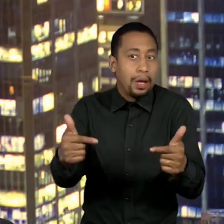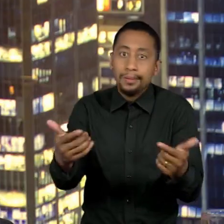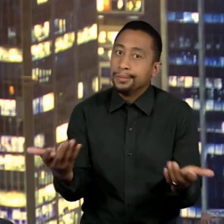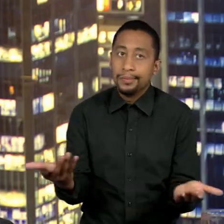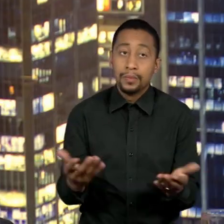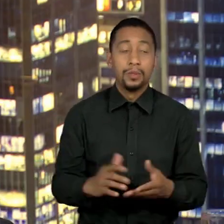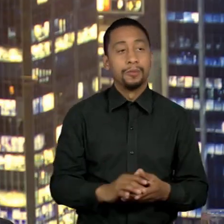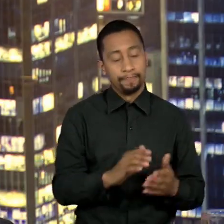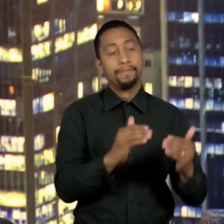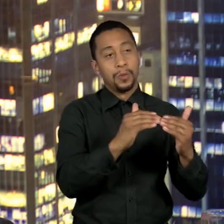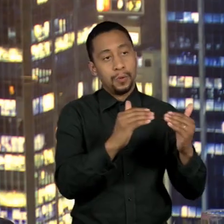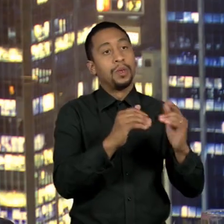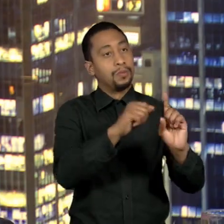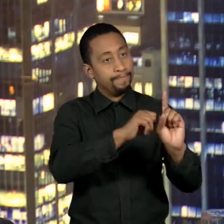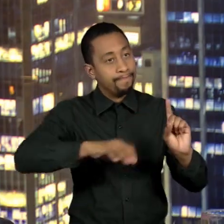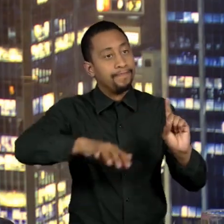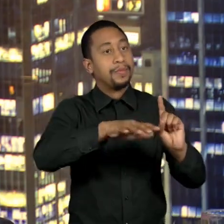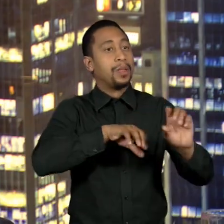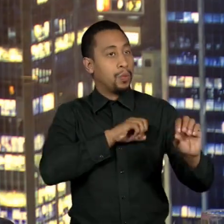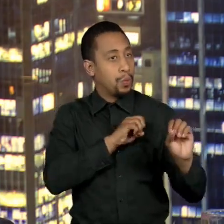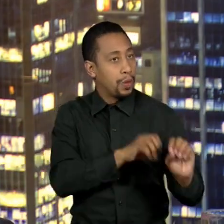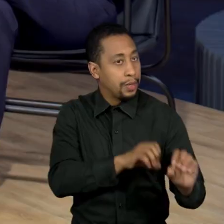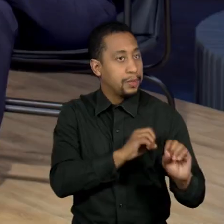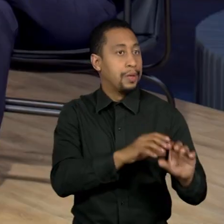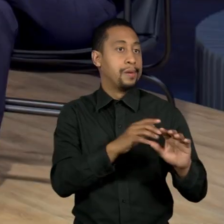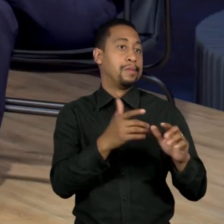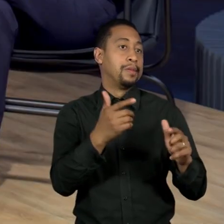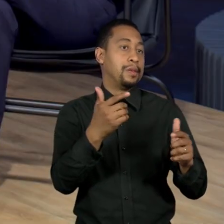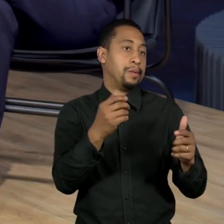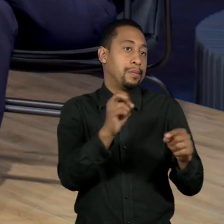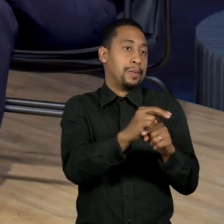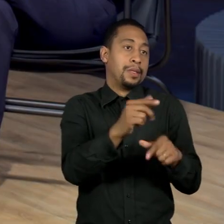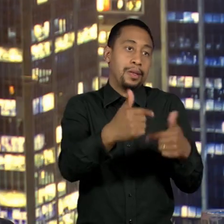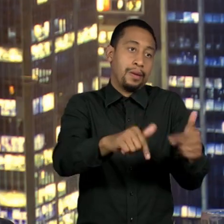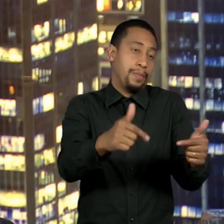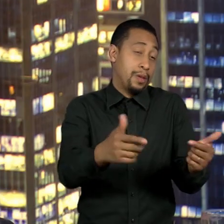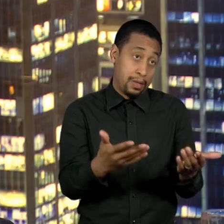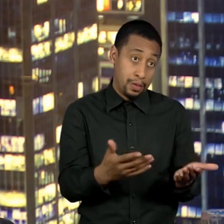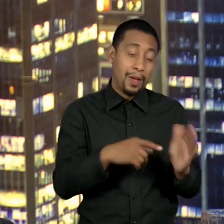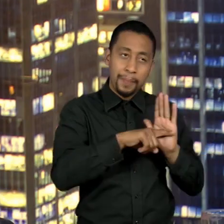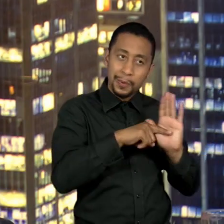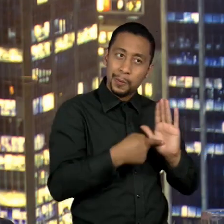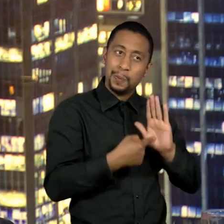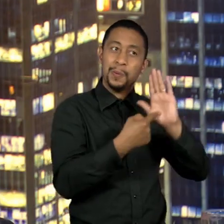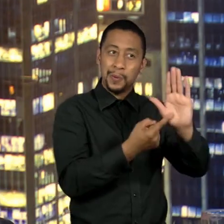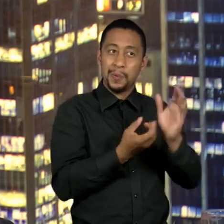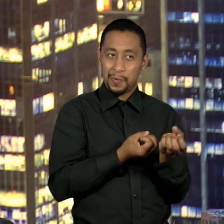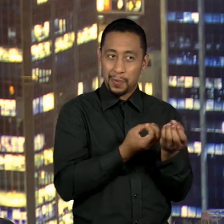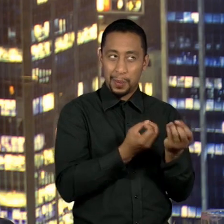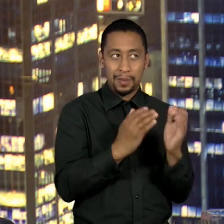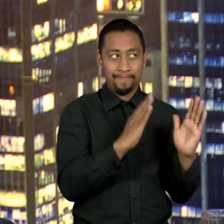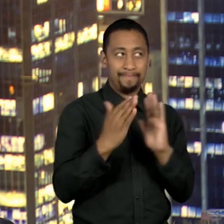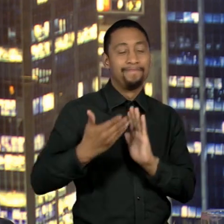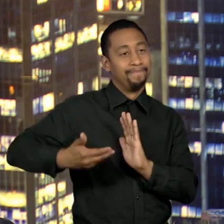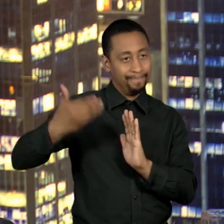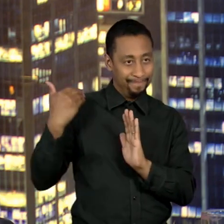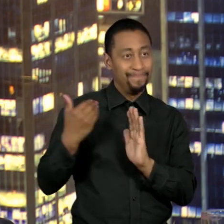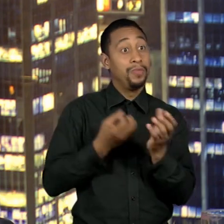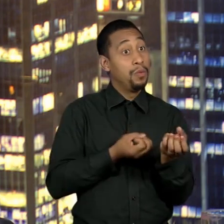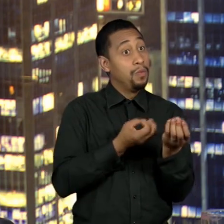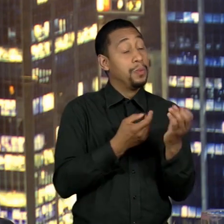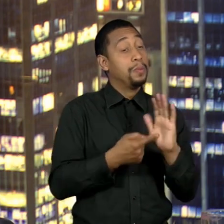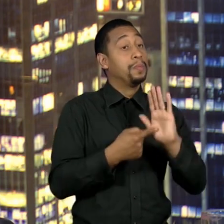português, atendimento médico, organizações internacionais, organizações humanitárias, igrejas, organizações da sociedade civil. Se